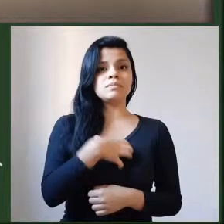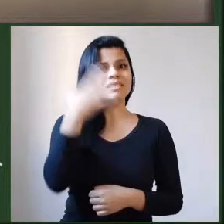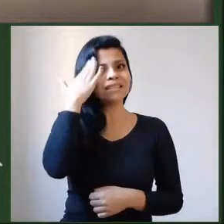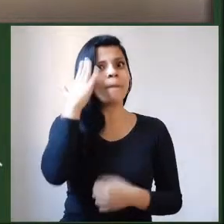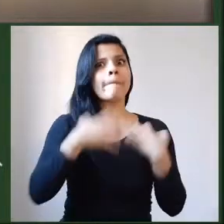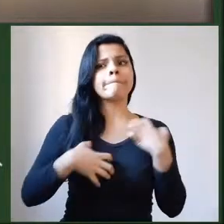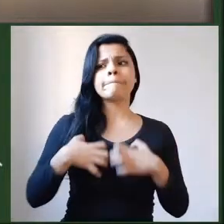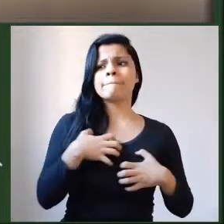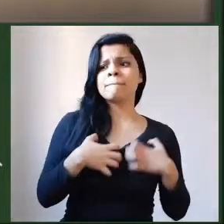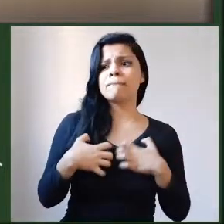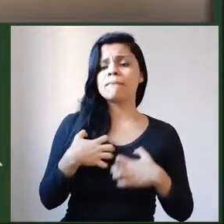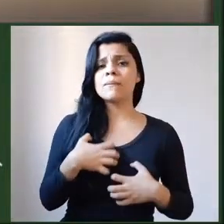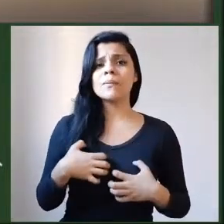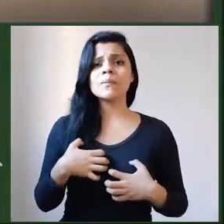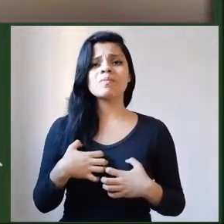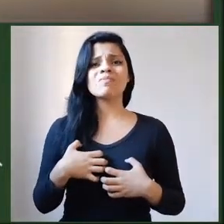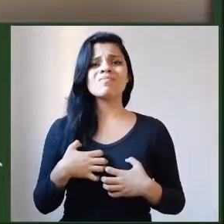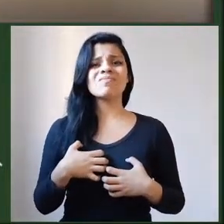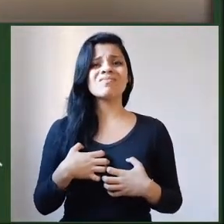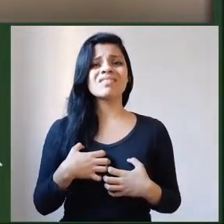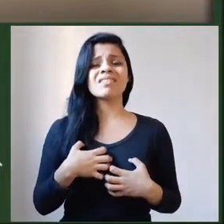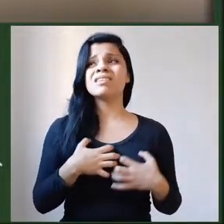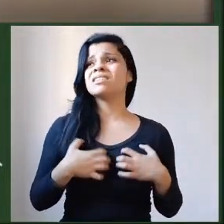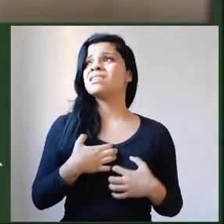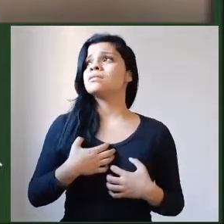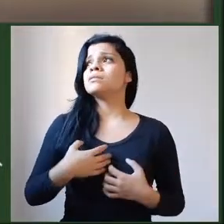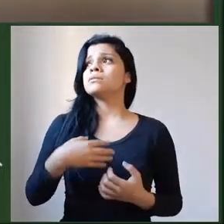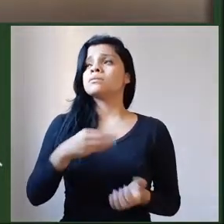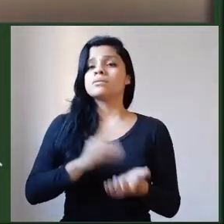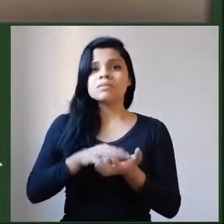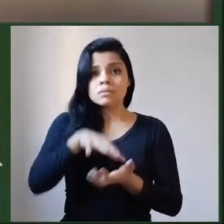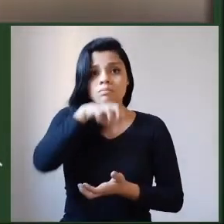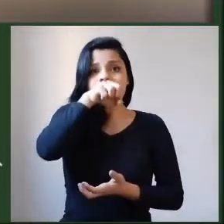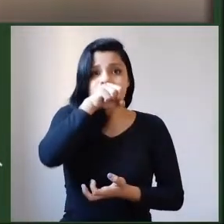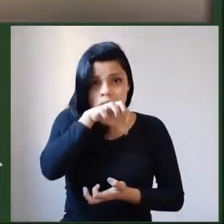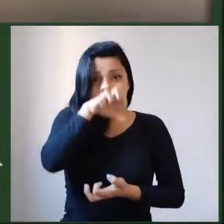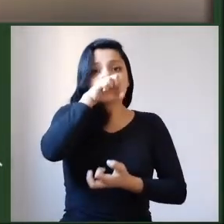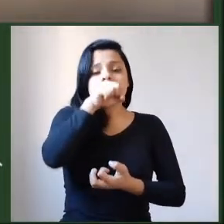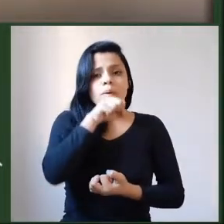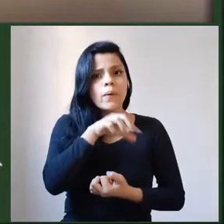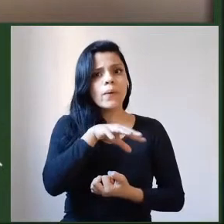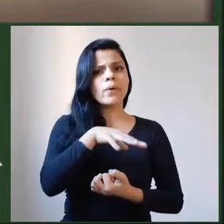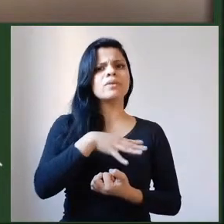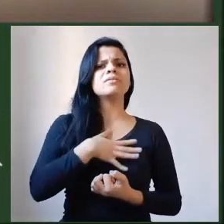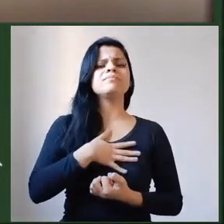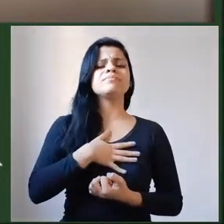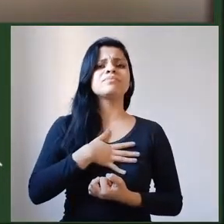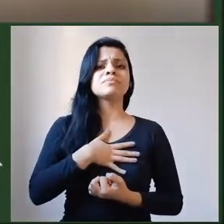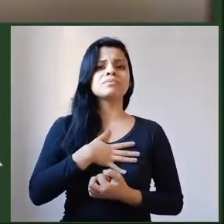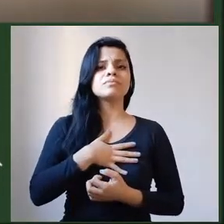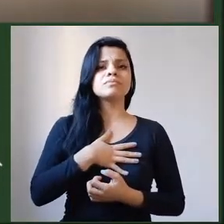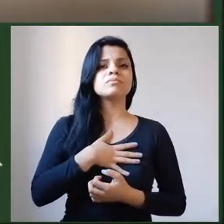A gente acaba sentindo tudo isso nesses momentos, sabe? Eu particularmente senti.